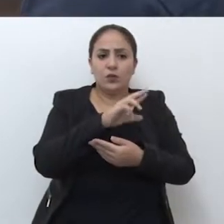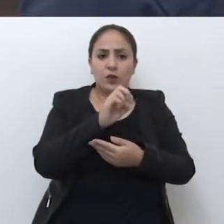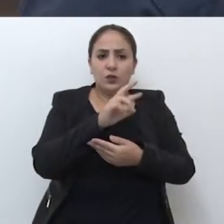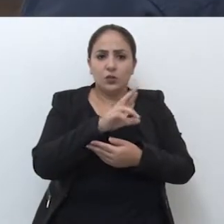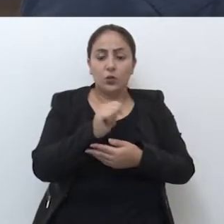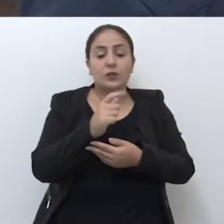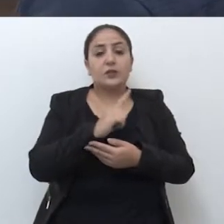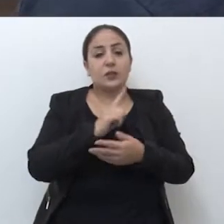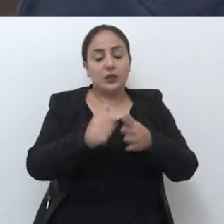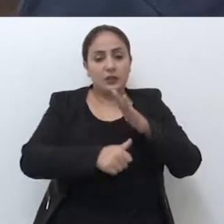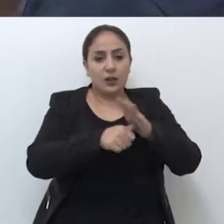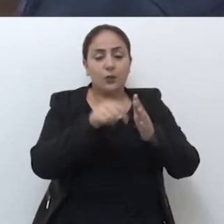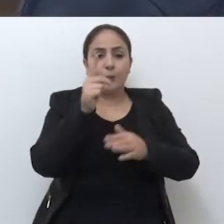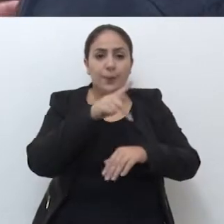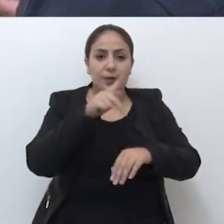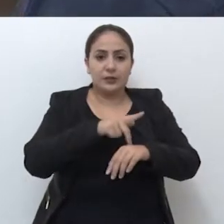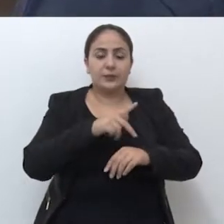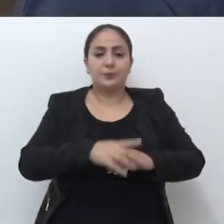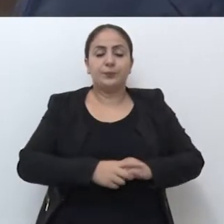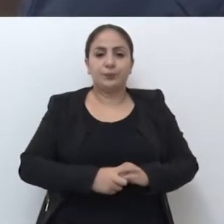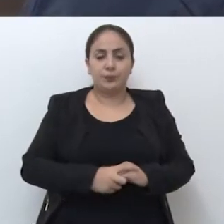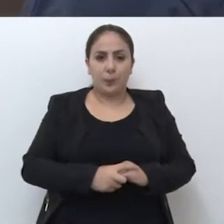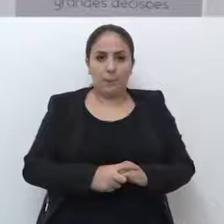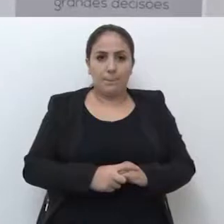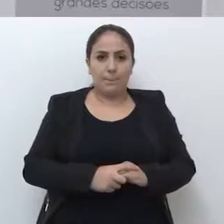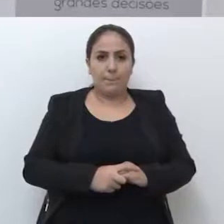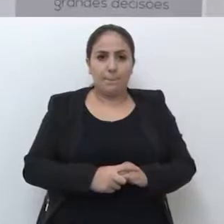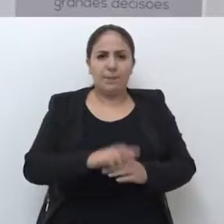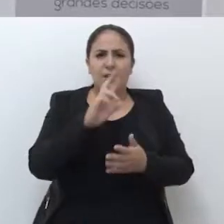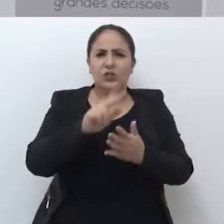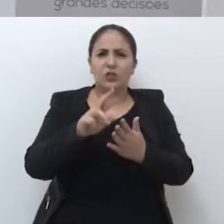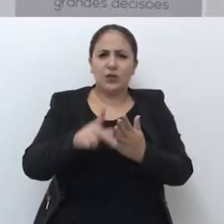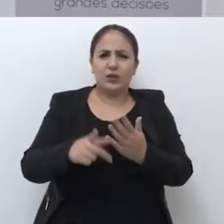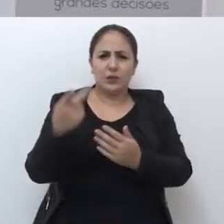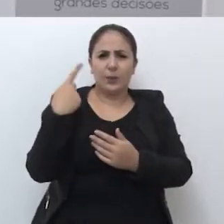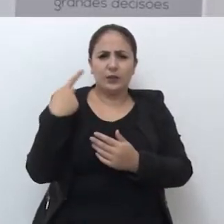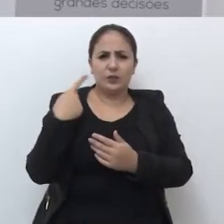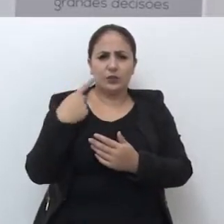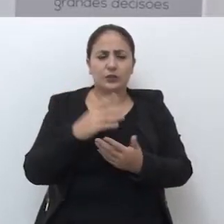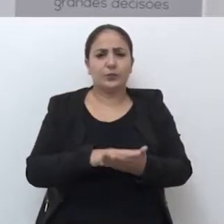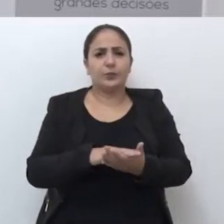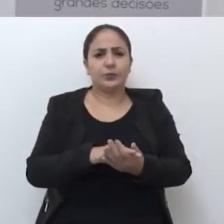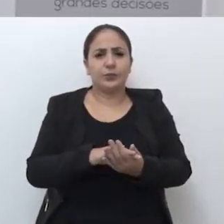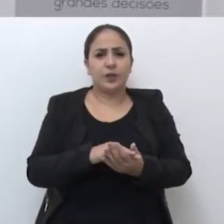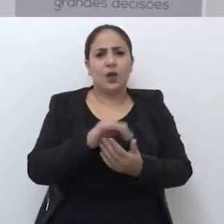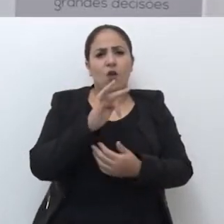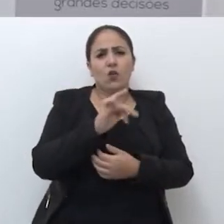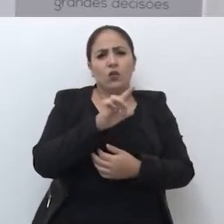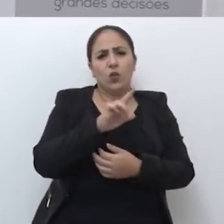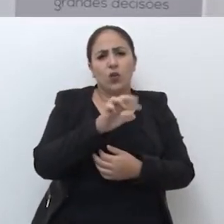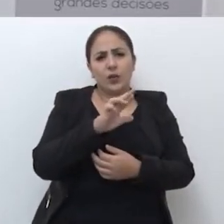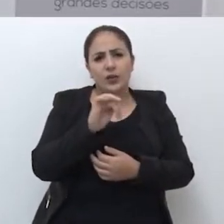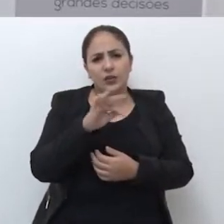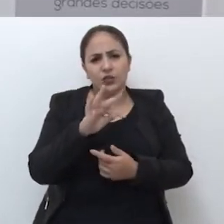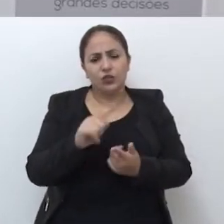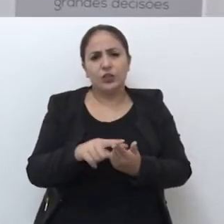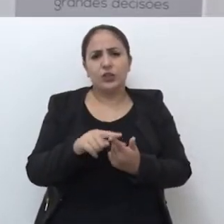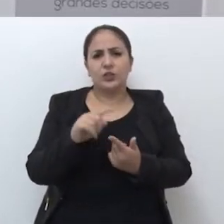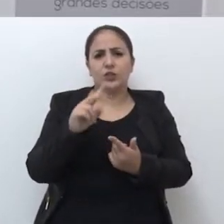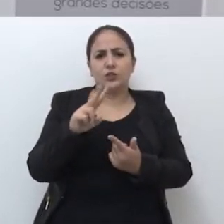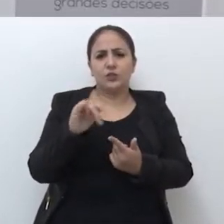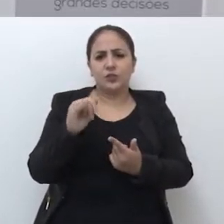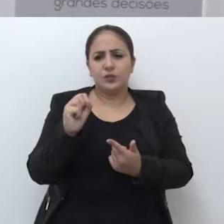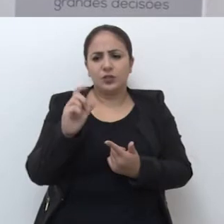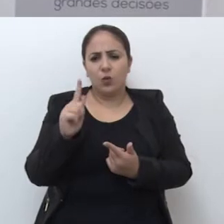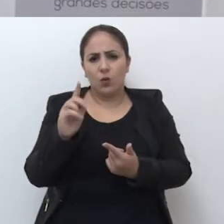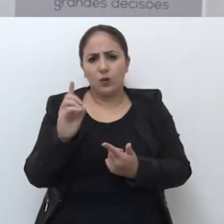de conservadores que lideraram o país. Vários membros do Partido Conservador no Império, Brás Florentino, Visconde de Rio